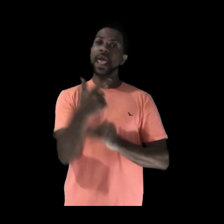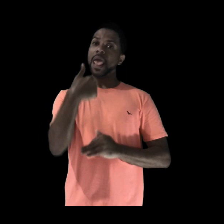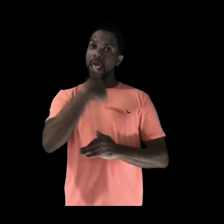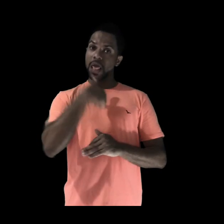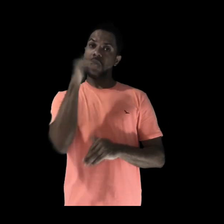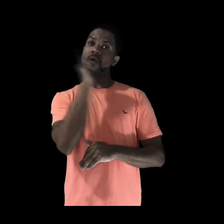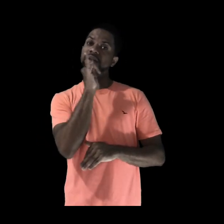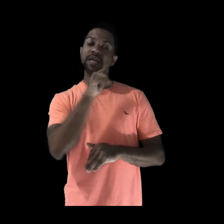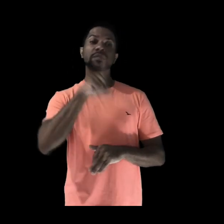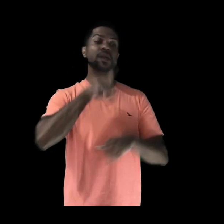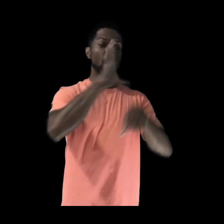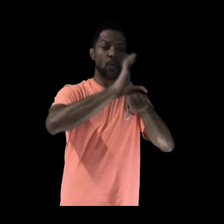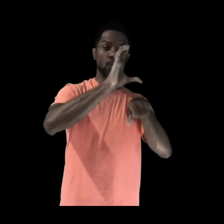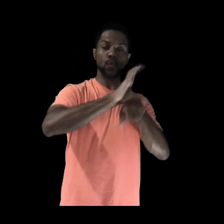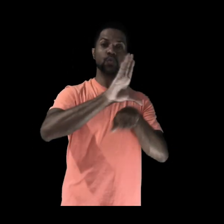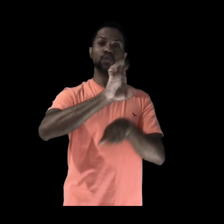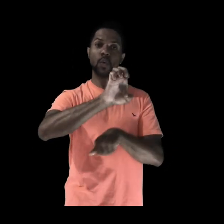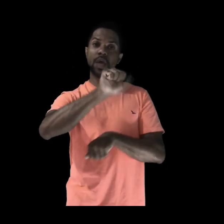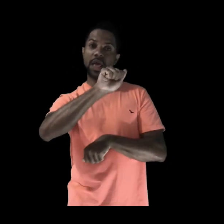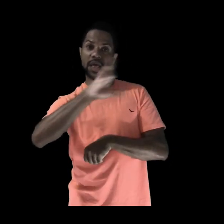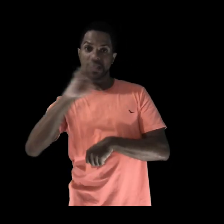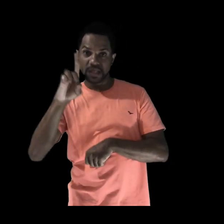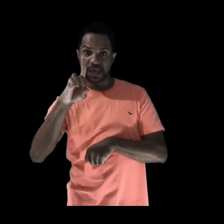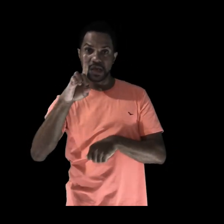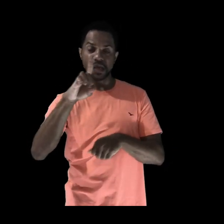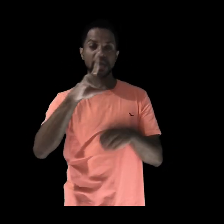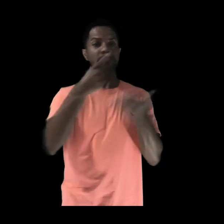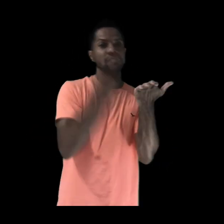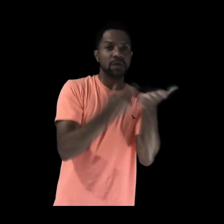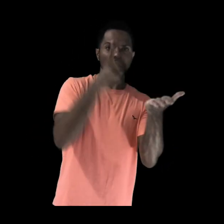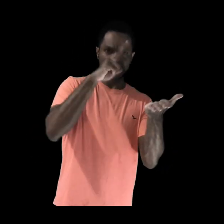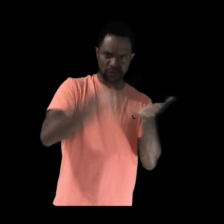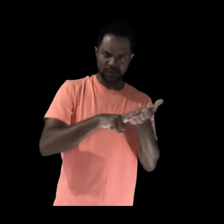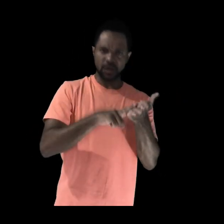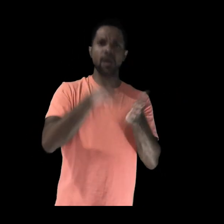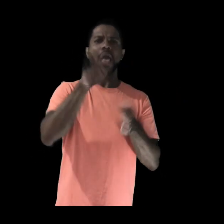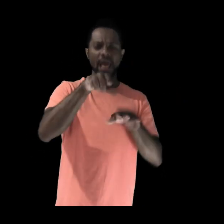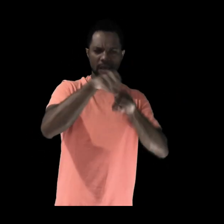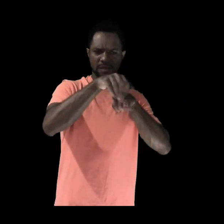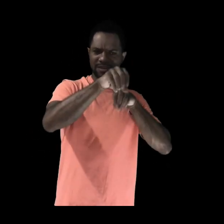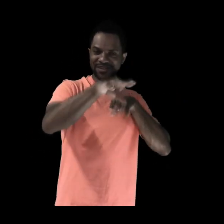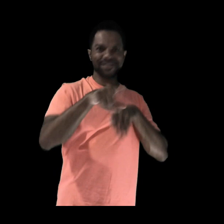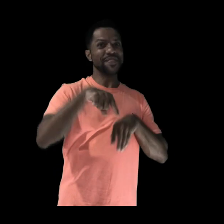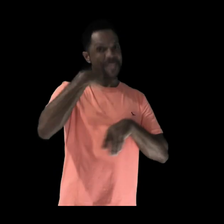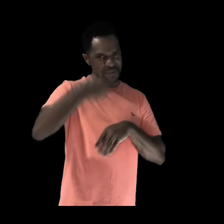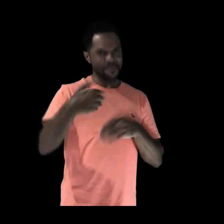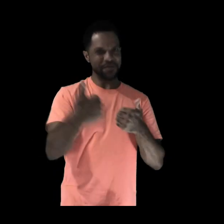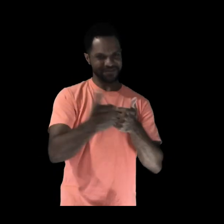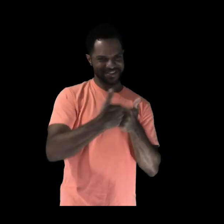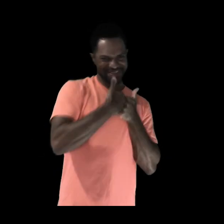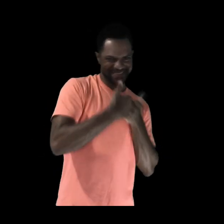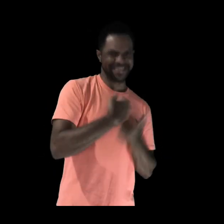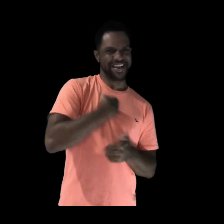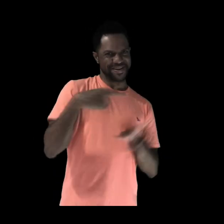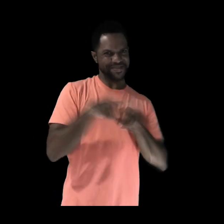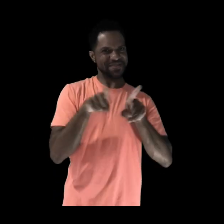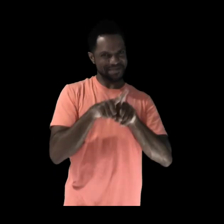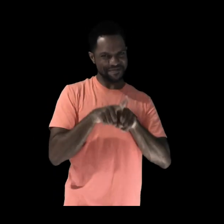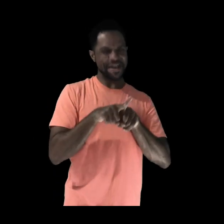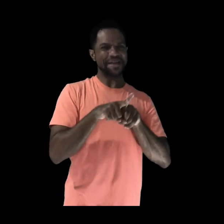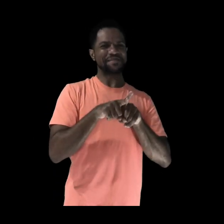Eu, por exemplo, eu ministro um curso EAD para tradução, e ele é completamente à distância. Depois também me segue lá nas redes